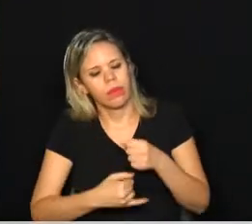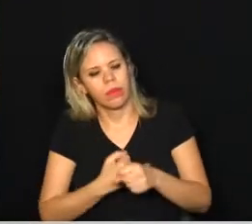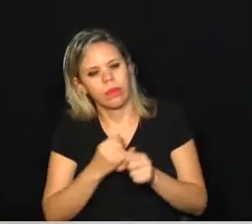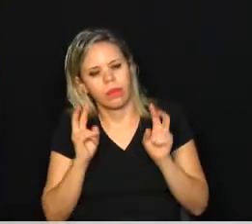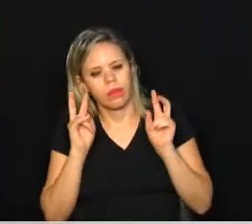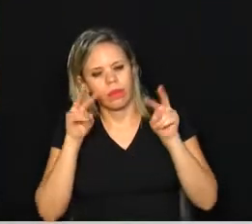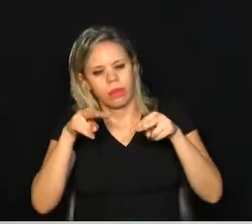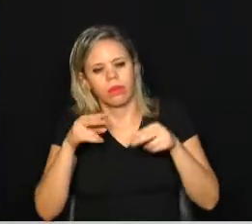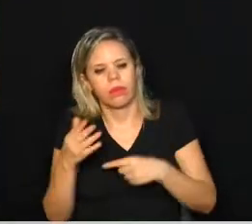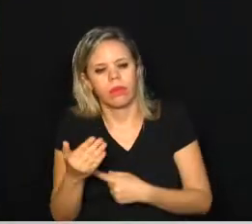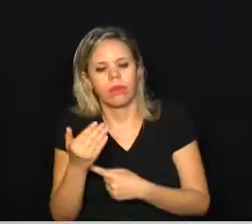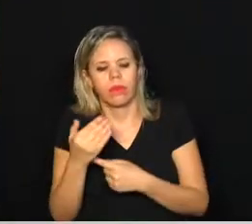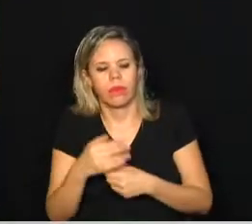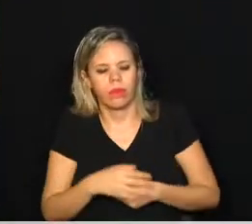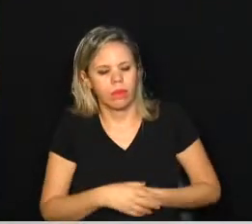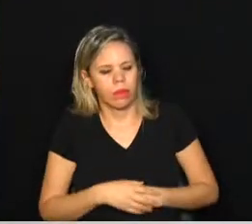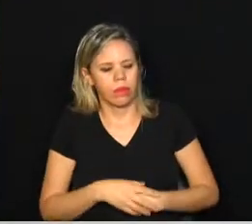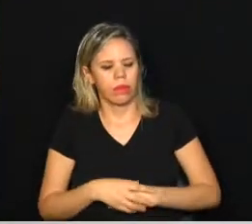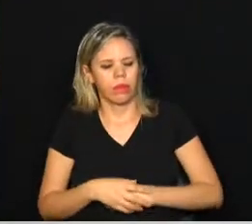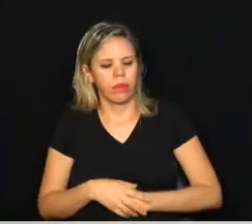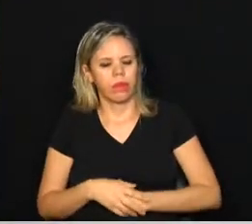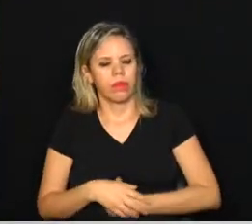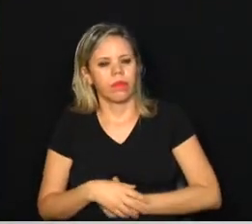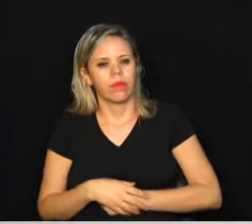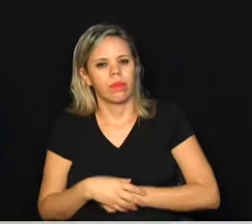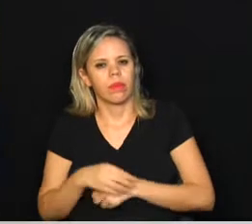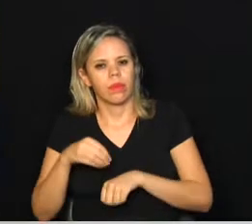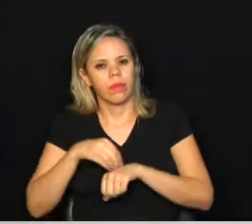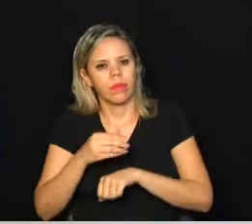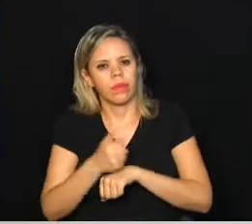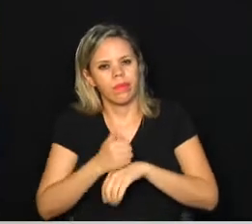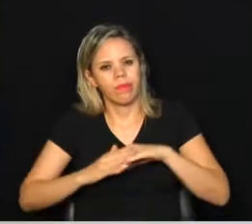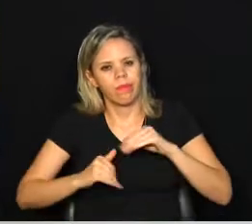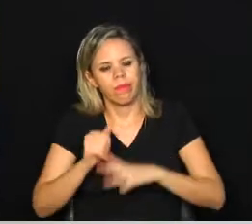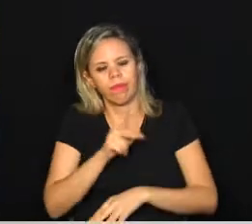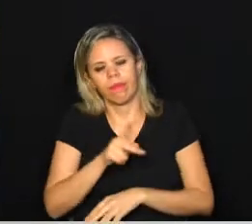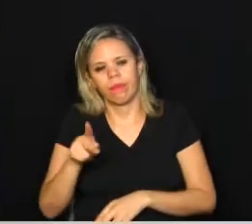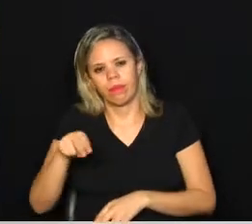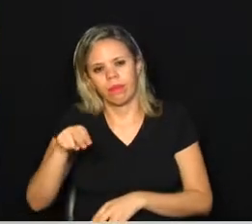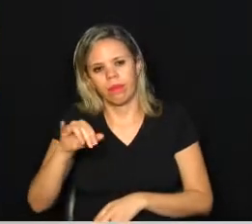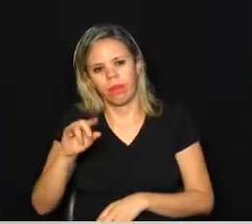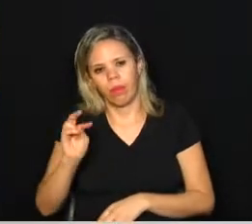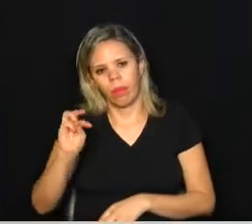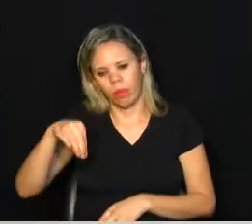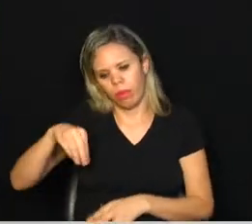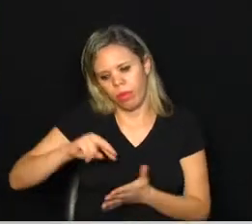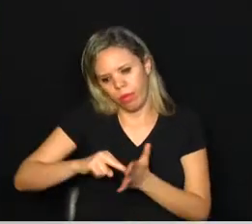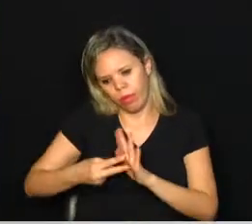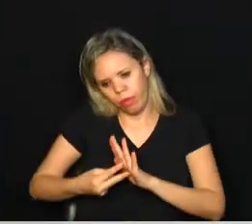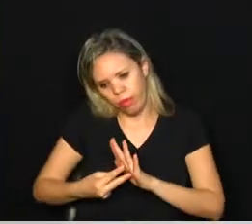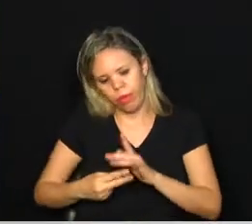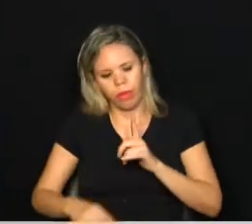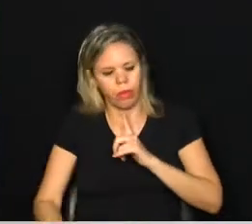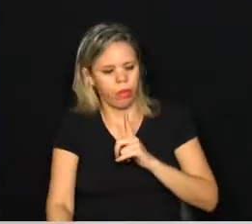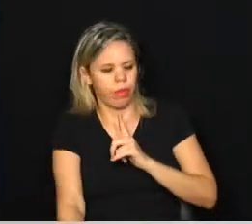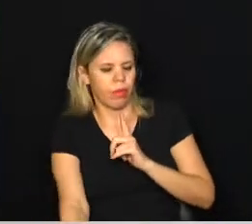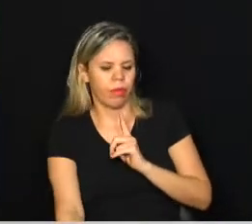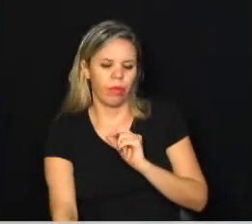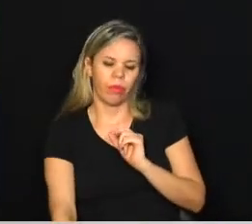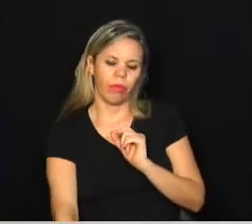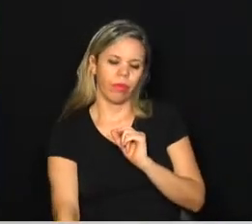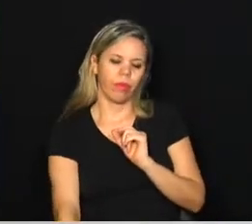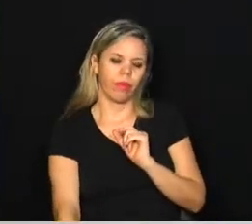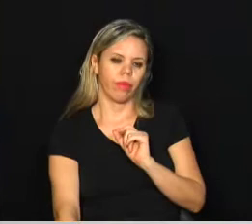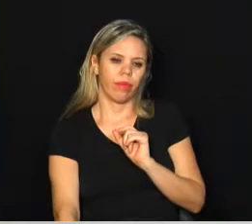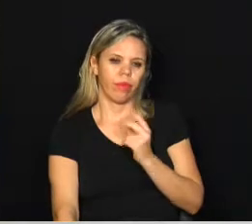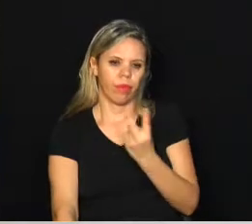para isso, e trazer o professor Newton aqui significa a gente também ter aí